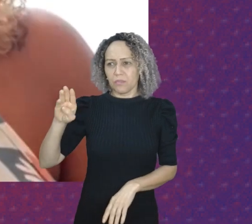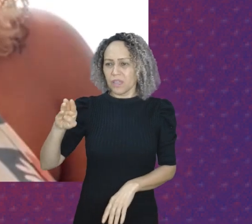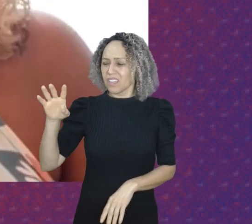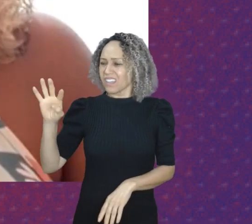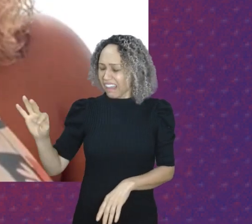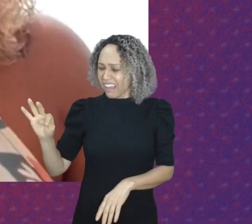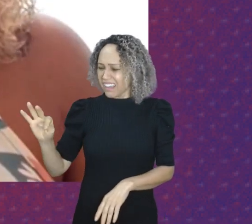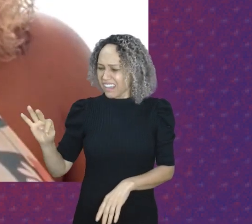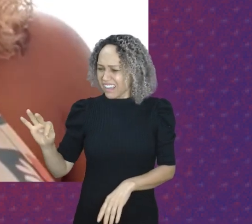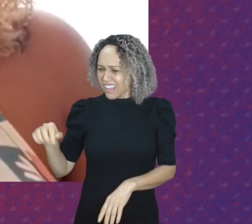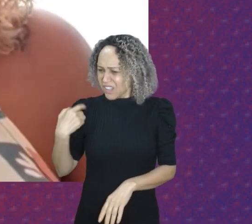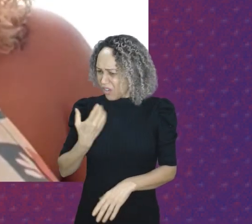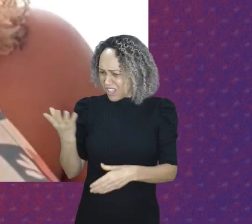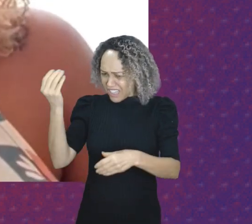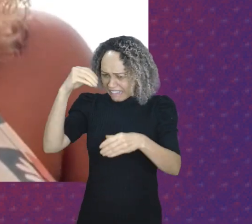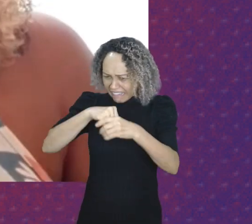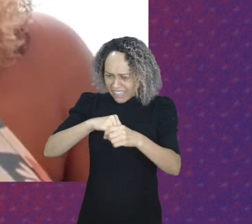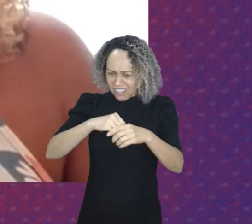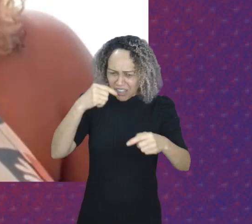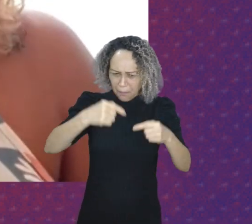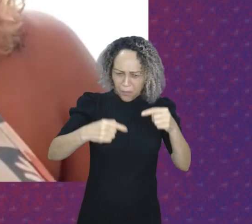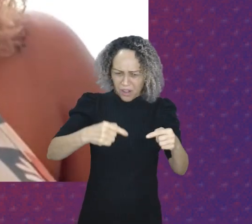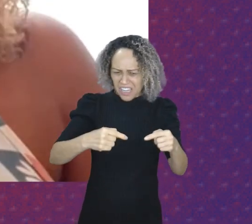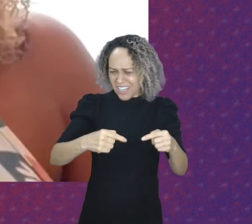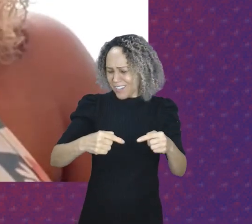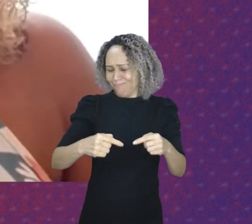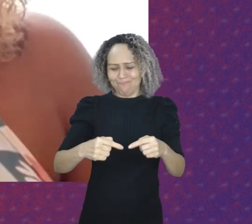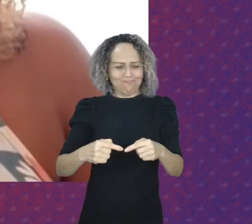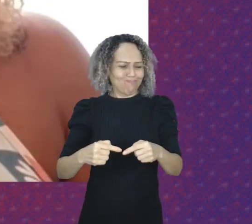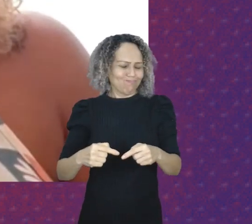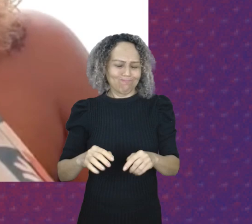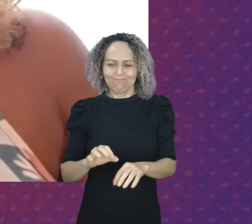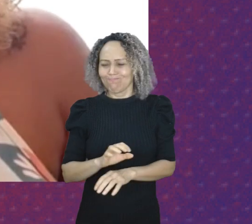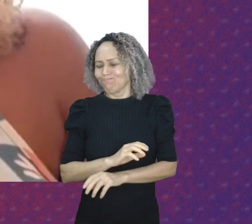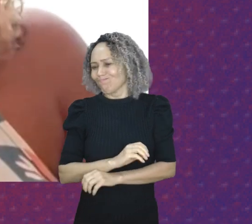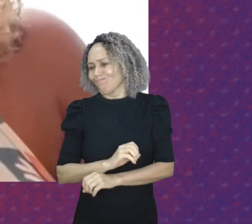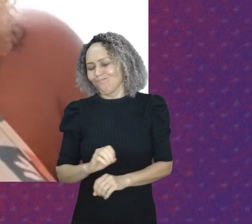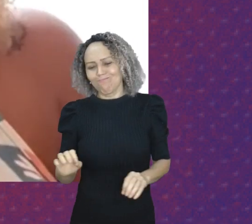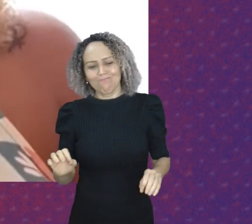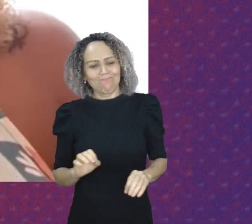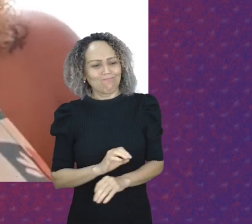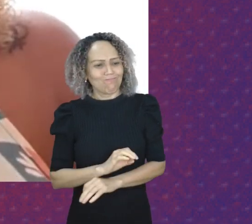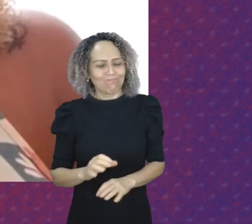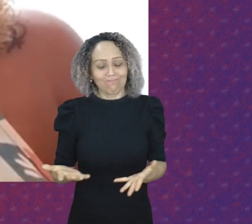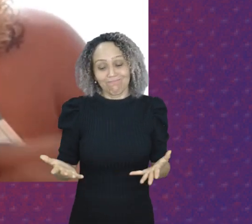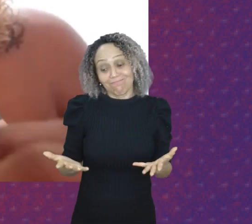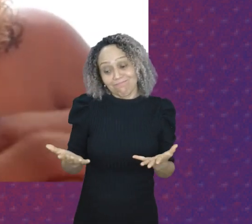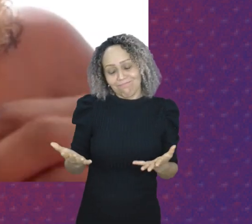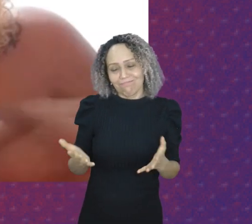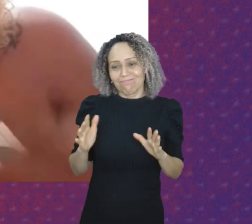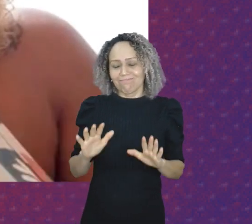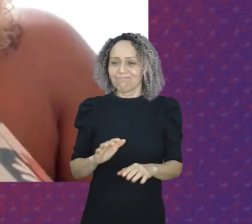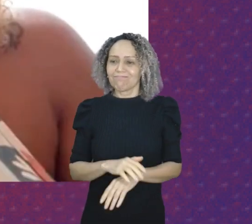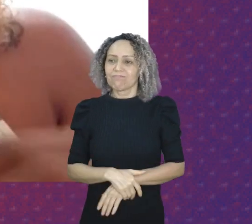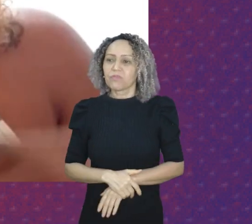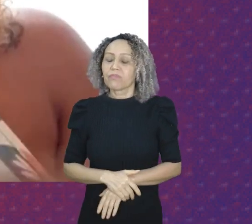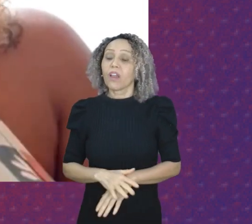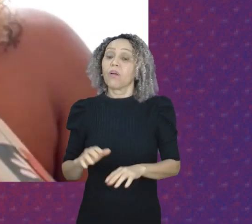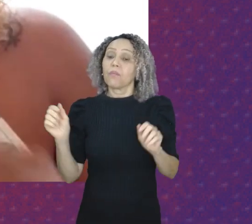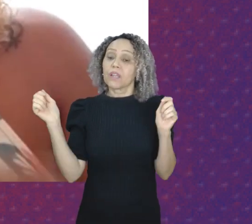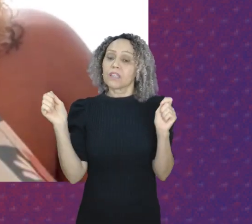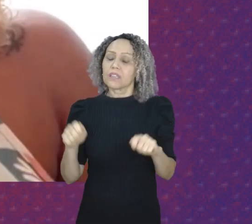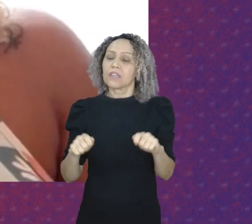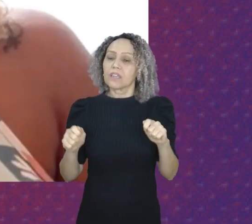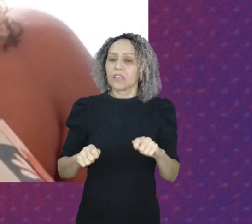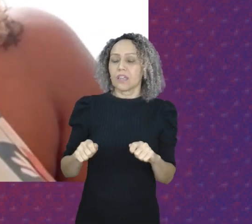é importante que os estados, que os municípios tenham um organismo